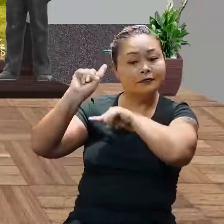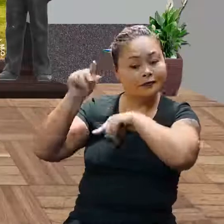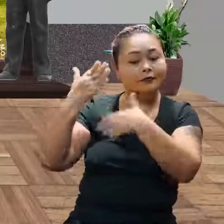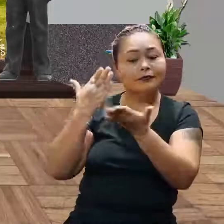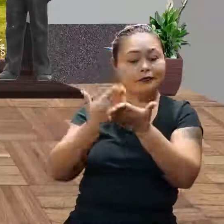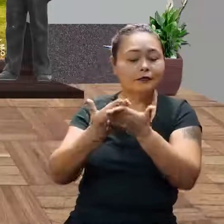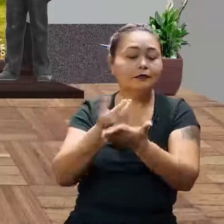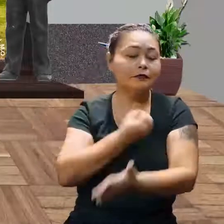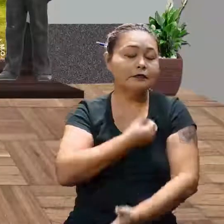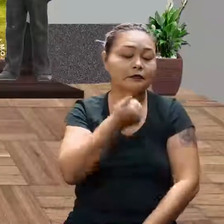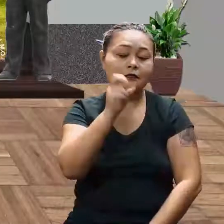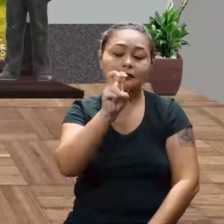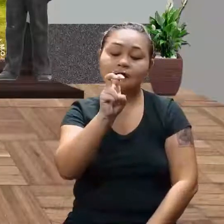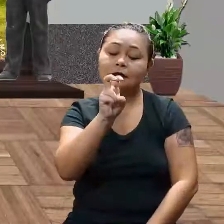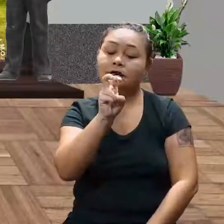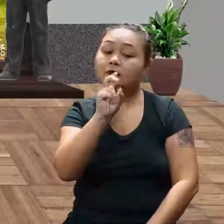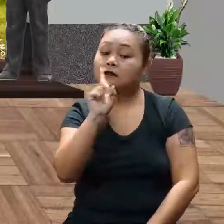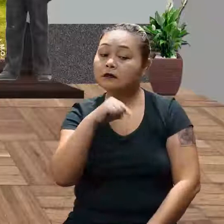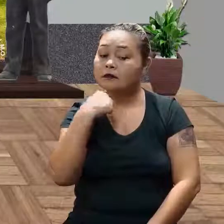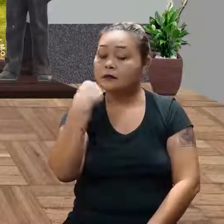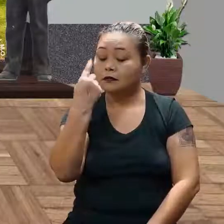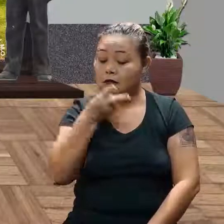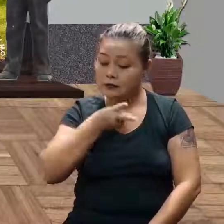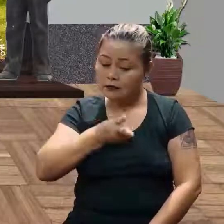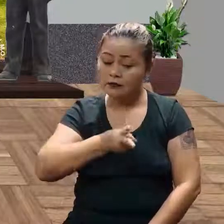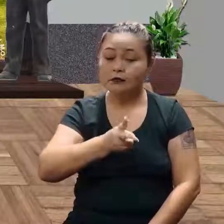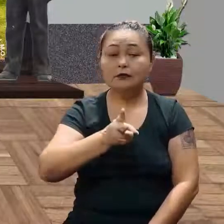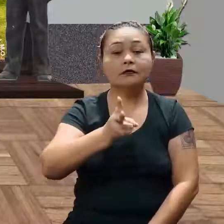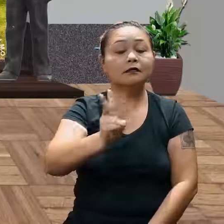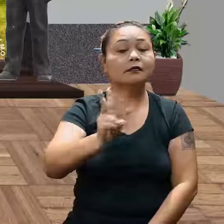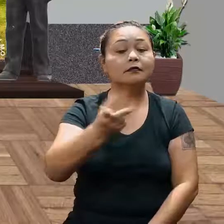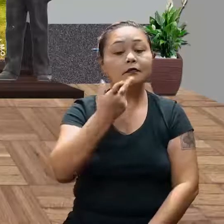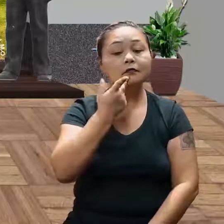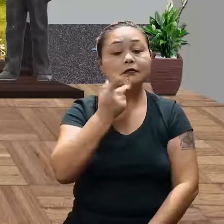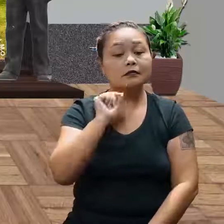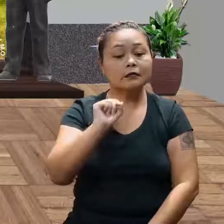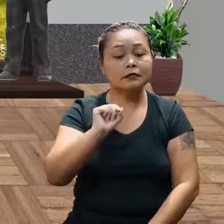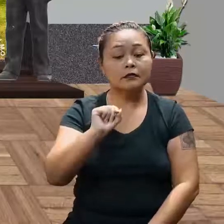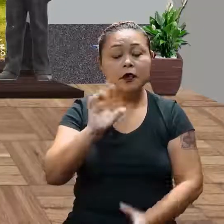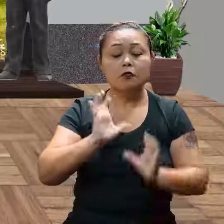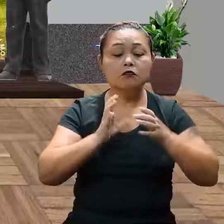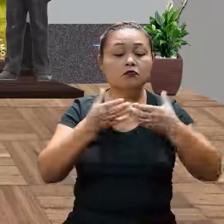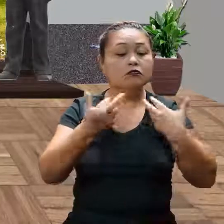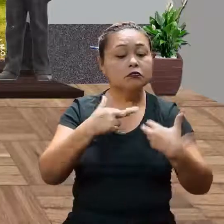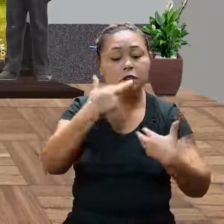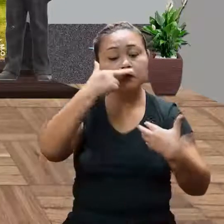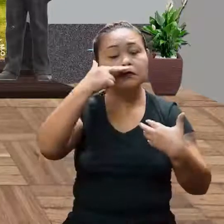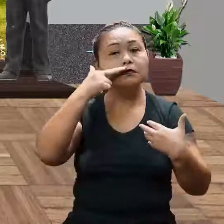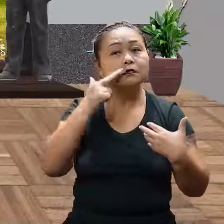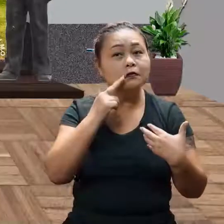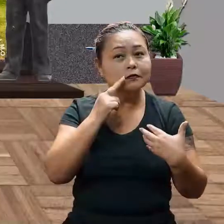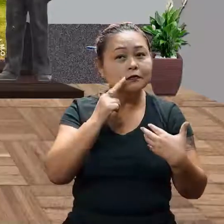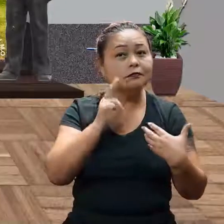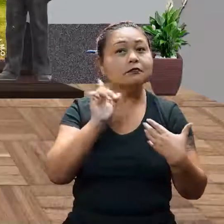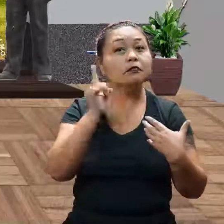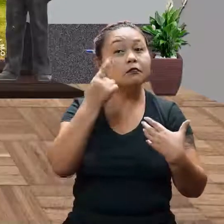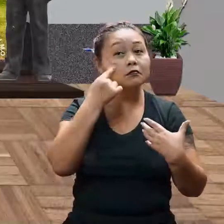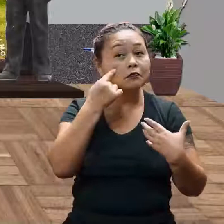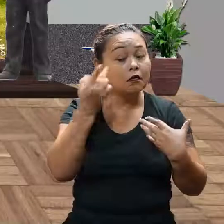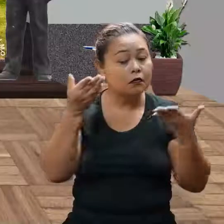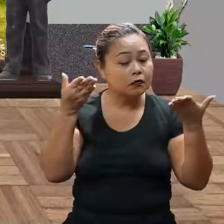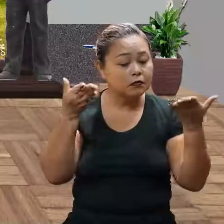15. Nós iremos continuar falando sobre a Comissão Rondon. E vocês vão ver